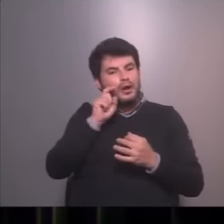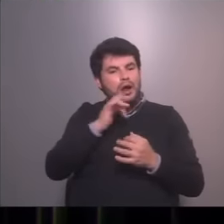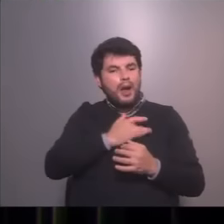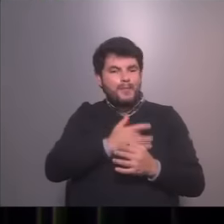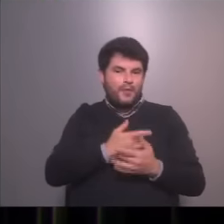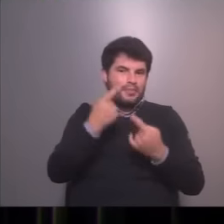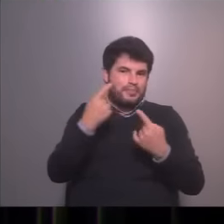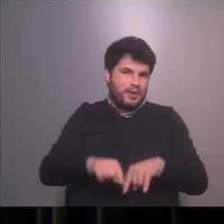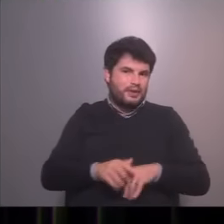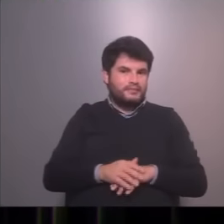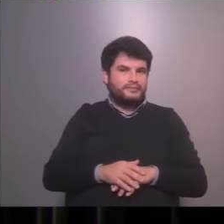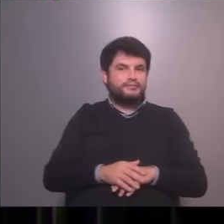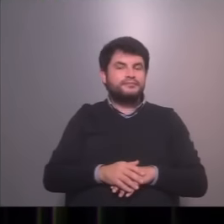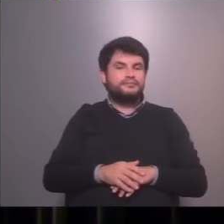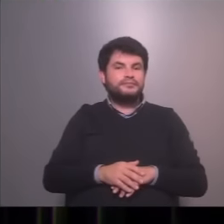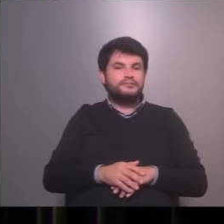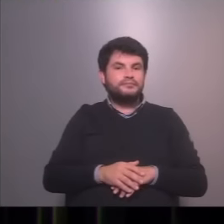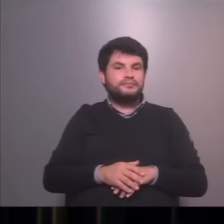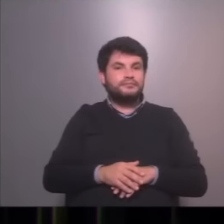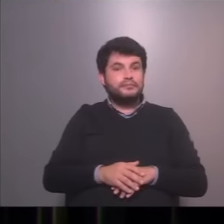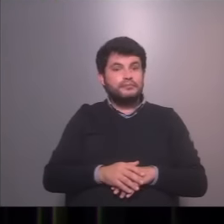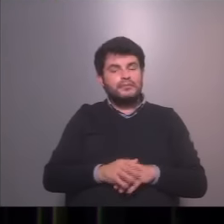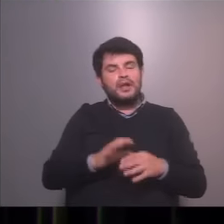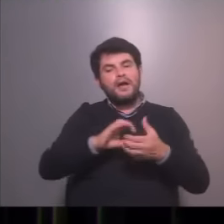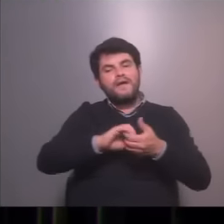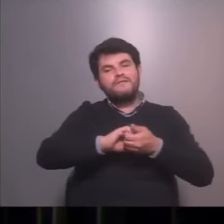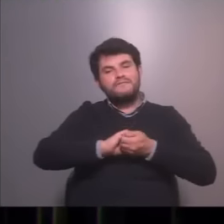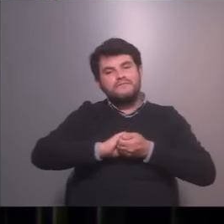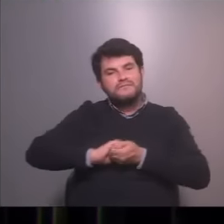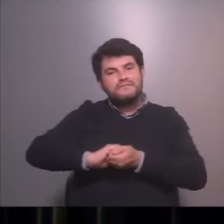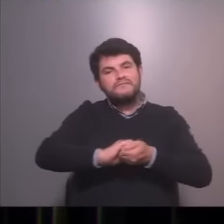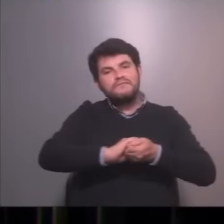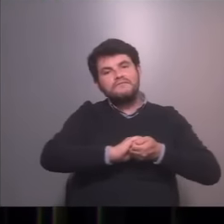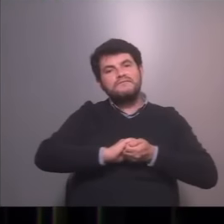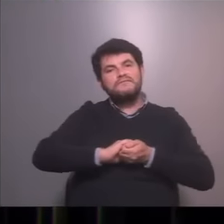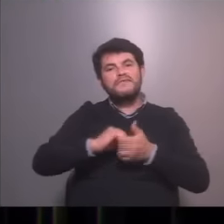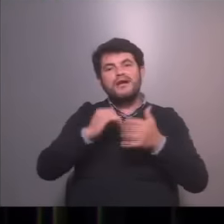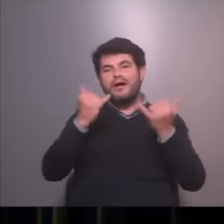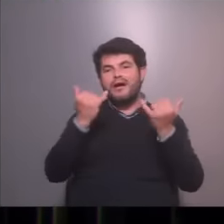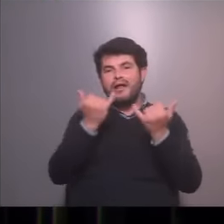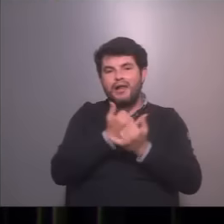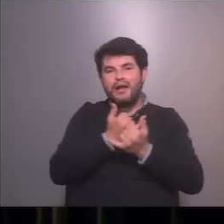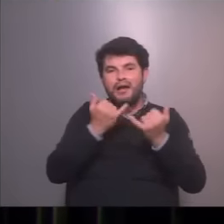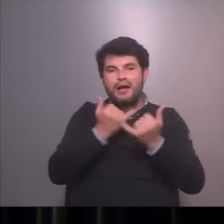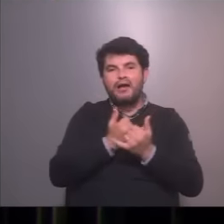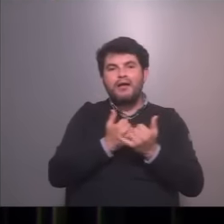maior expoente, é para todos nós um reservatório de amor,